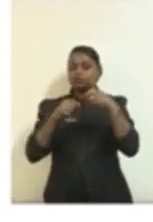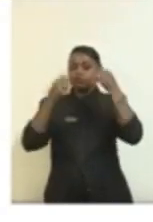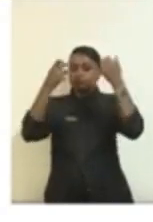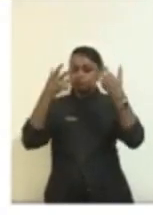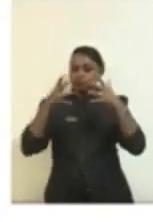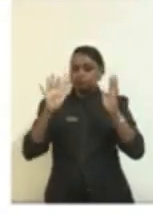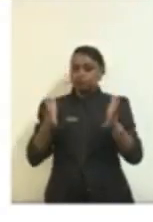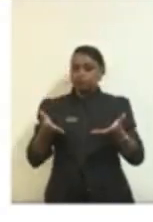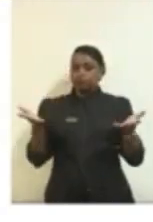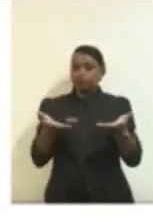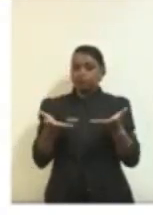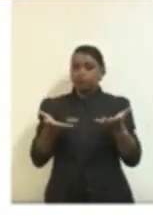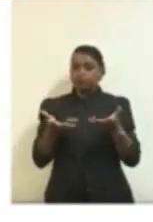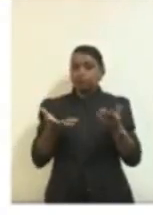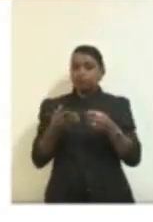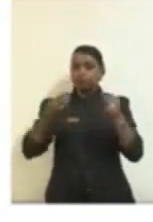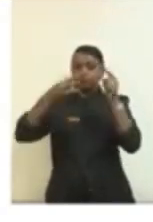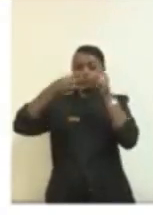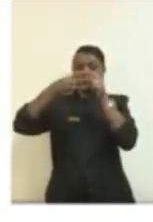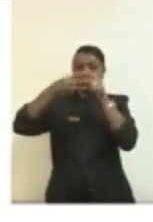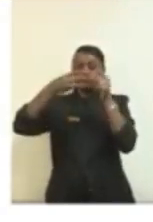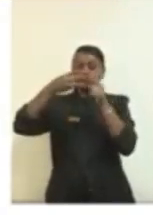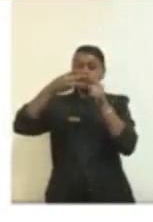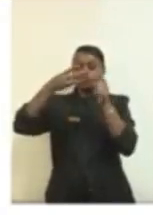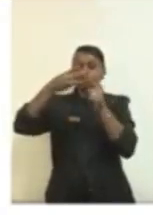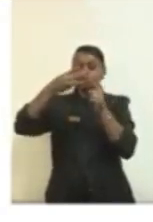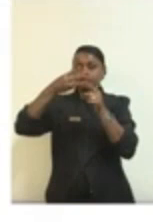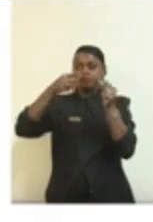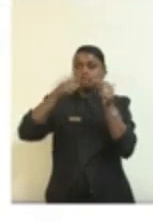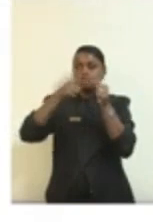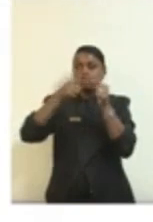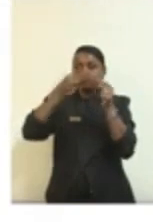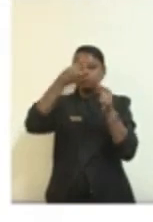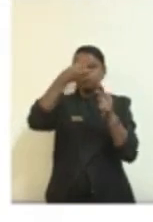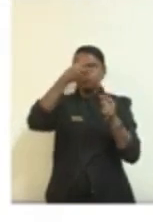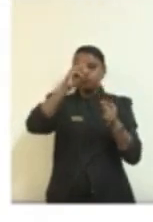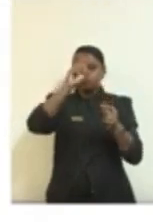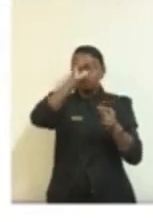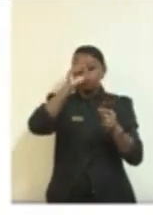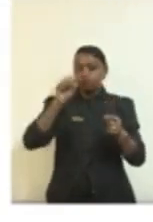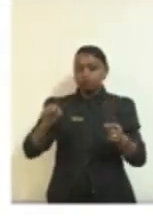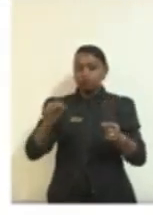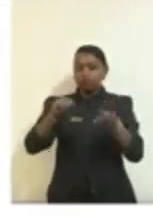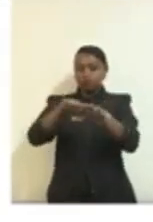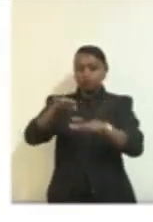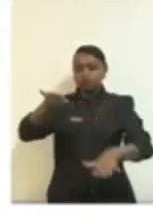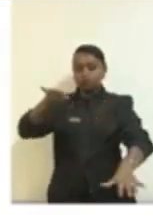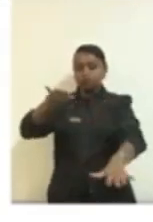Foi citado a meta 3, né? Conservar 30% da superfície, né?